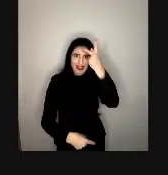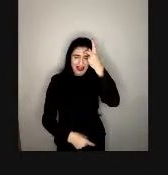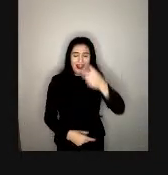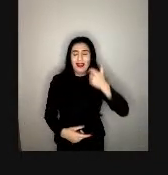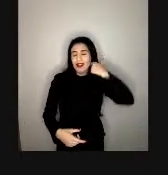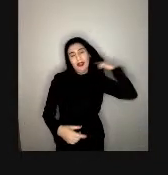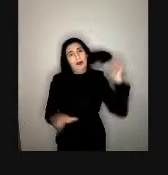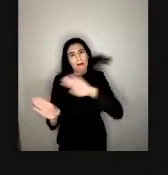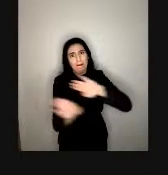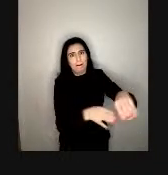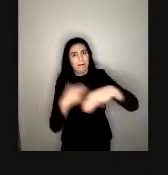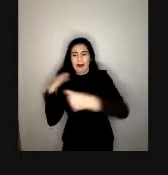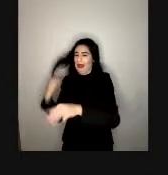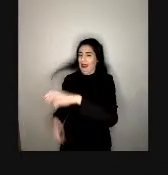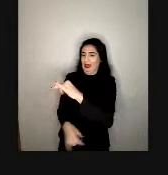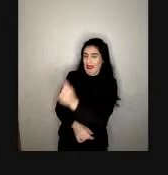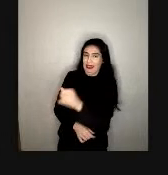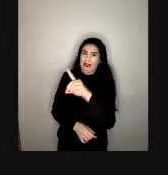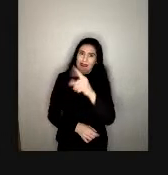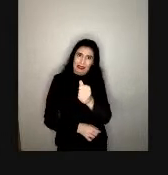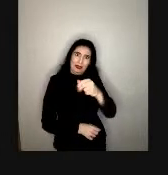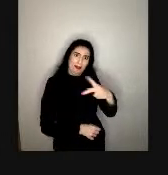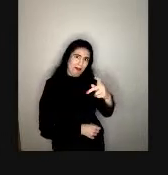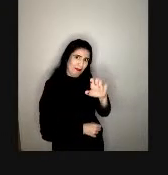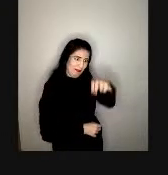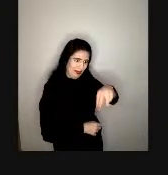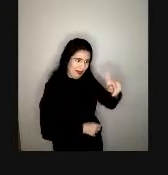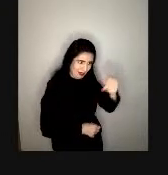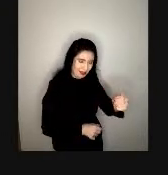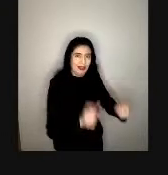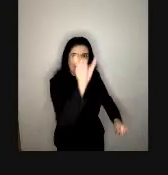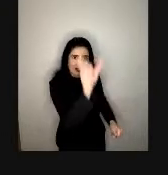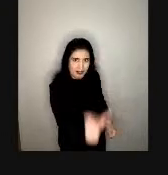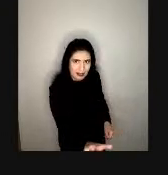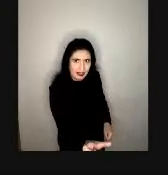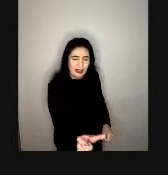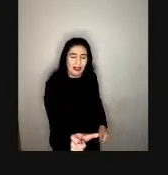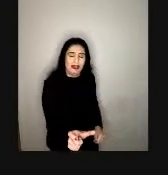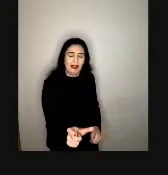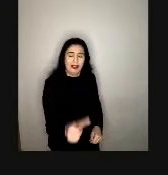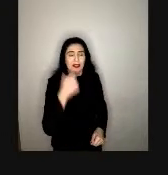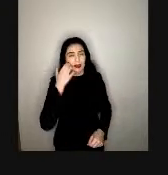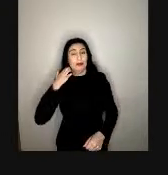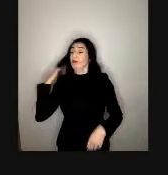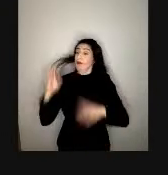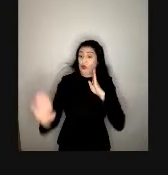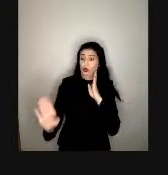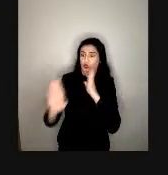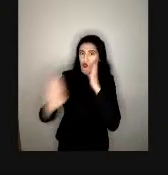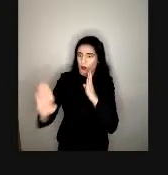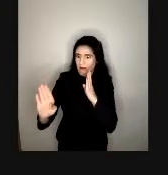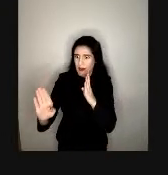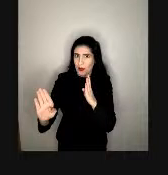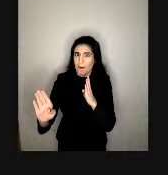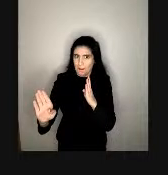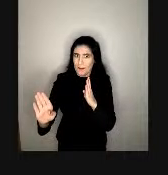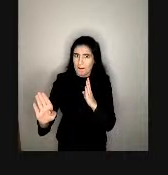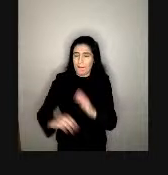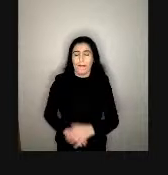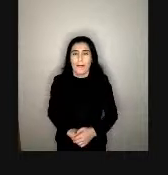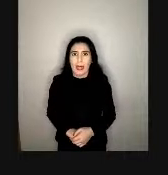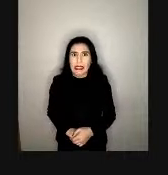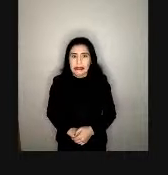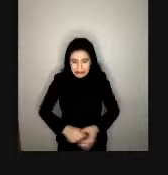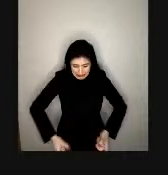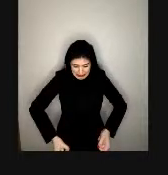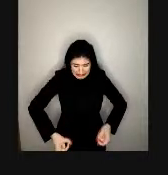educadora popular, que trabalhou no movimento negro, e quando ela detectou, ela já estava com câncer